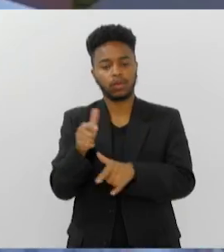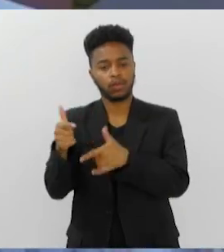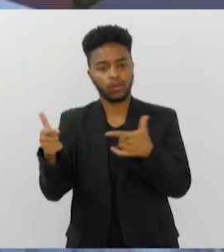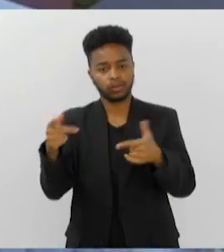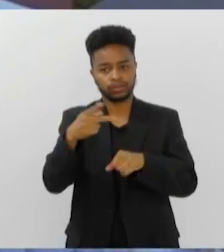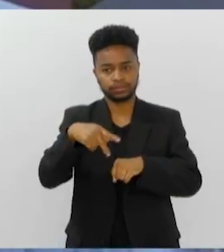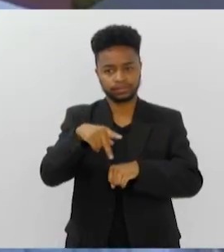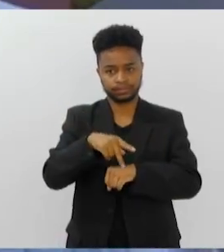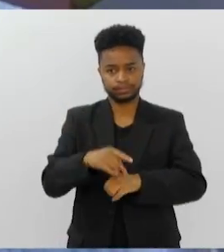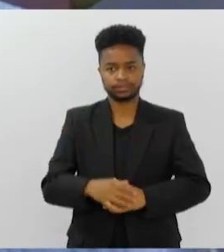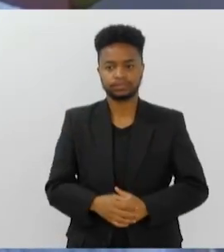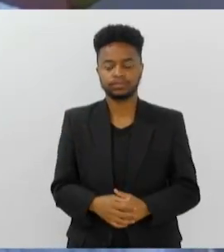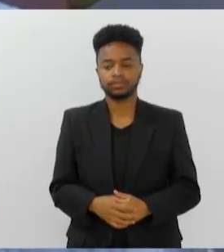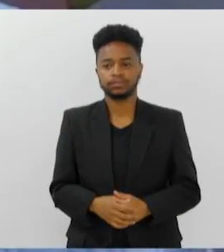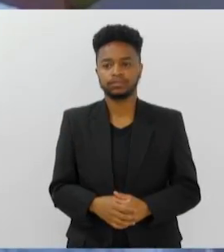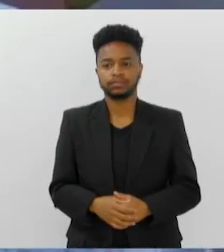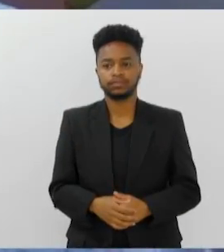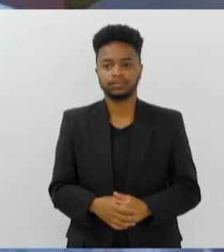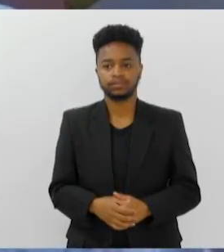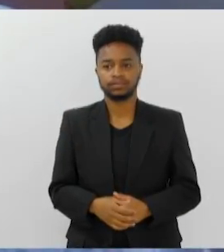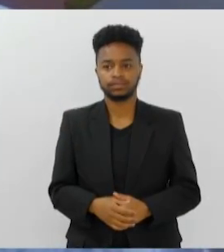internacionais.